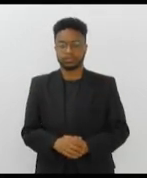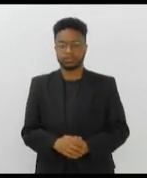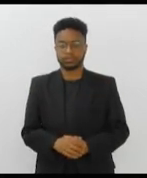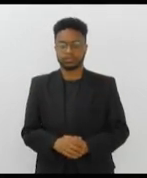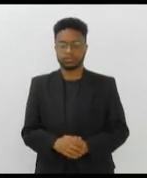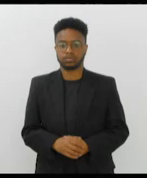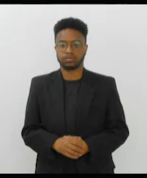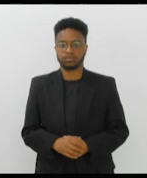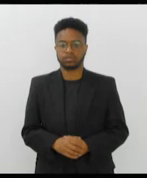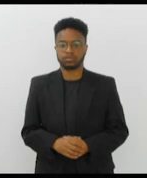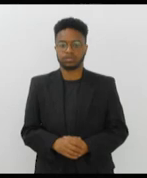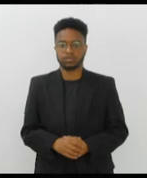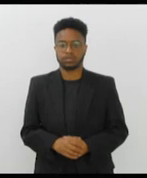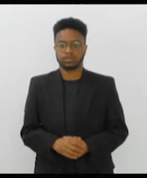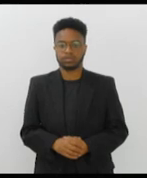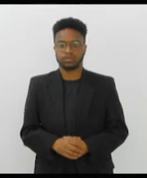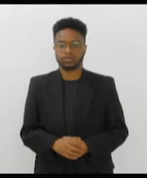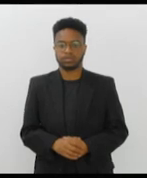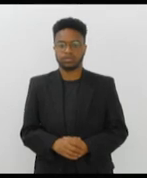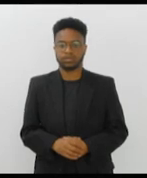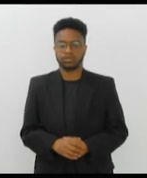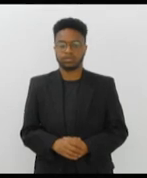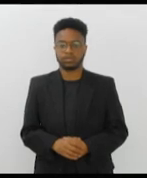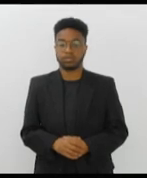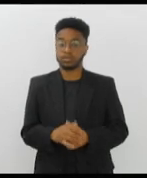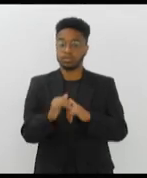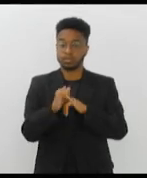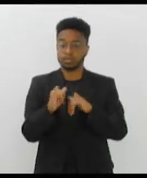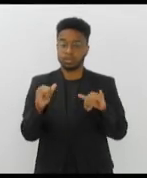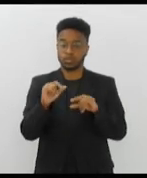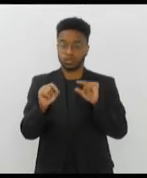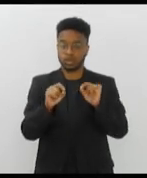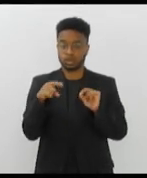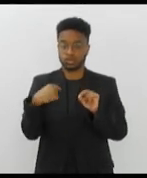registrar que destas 20 medalhas,